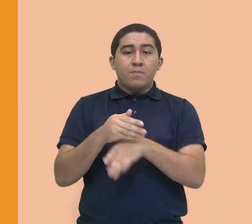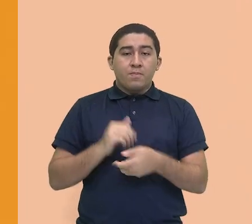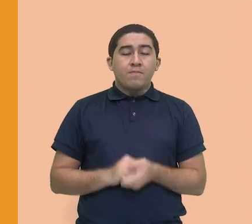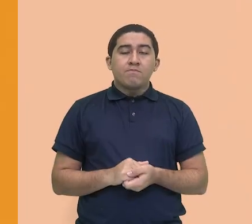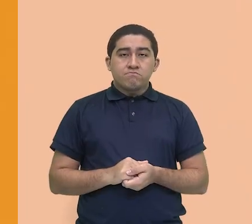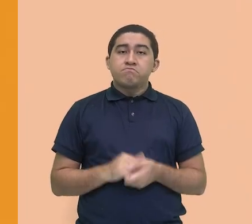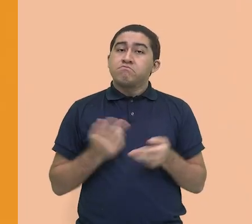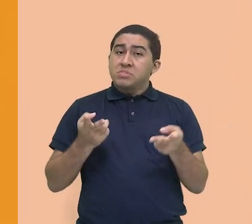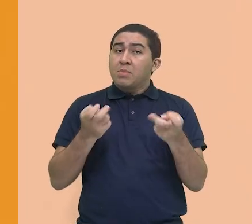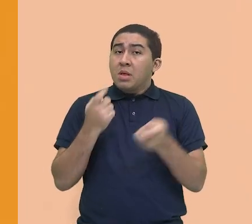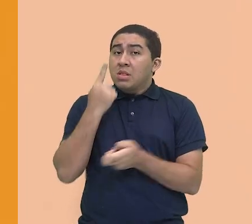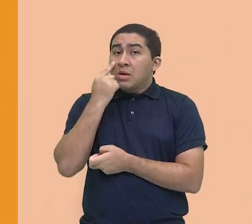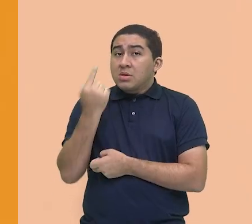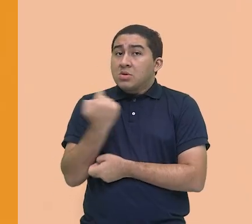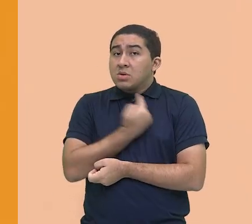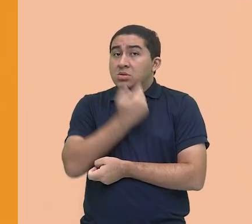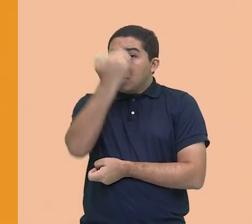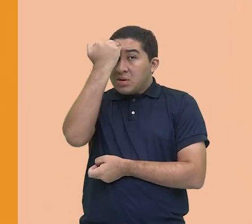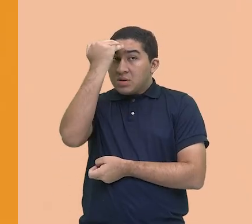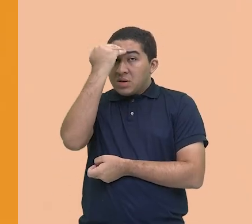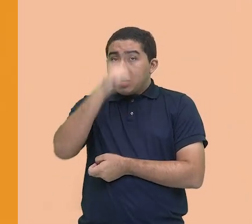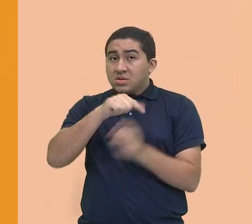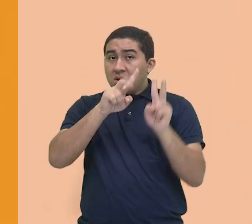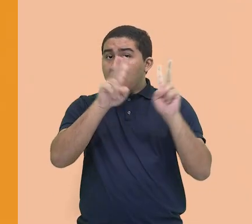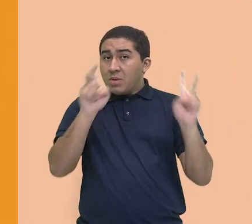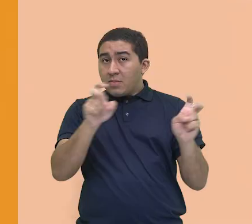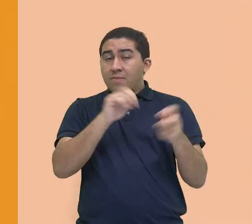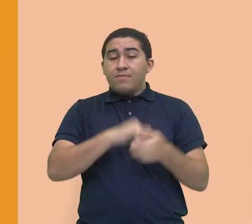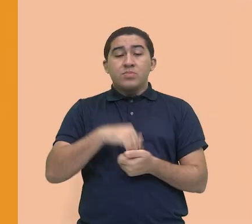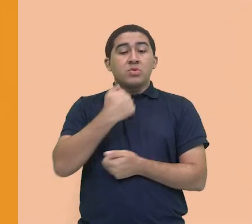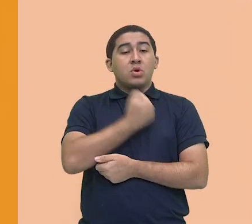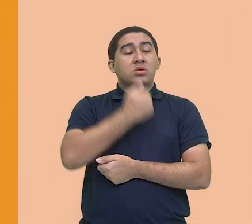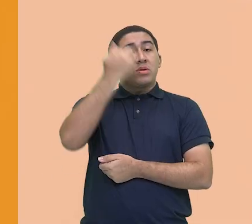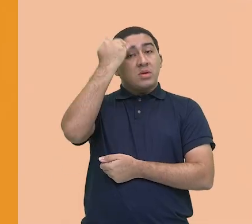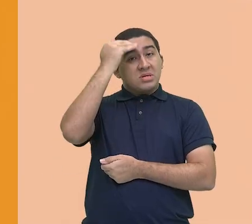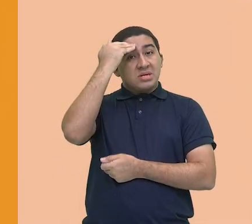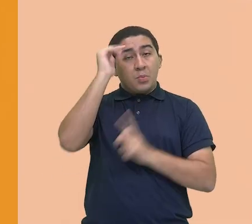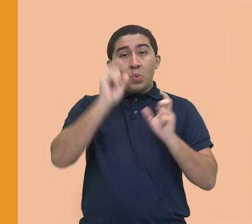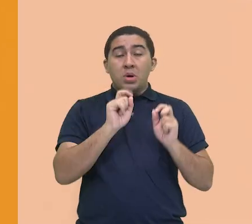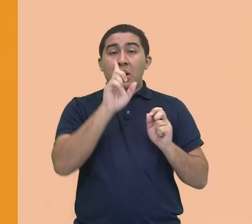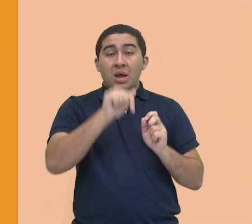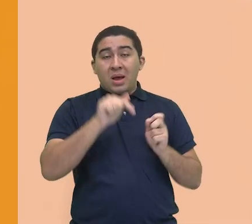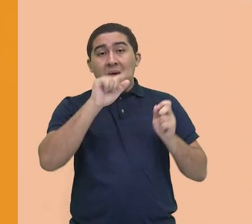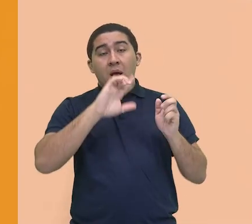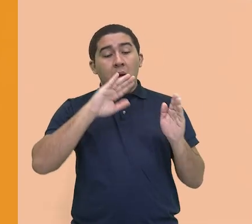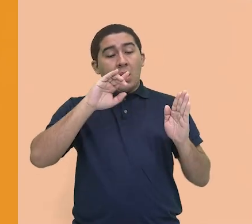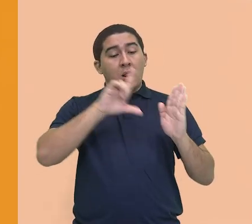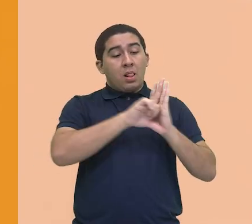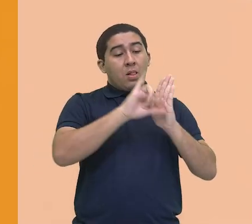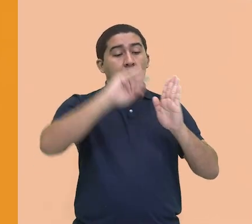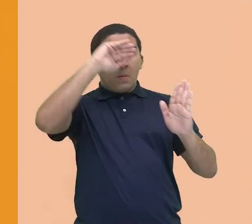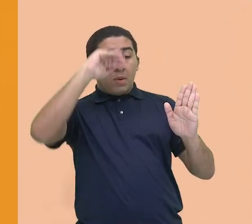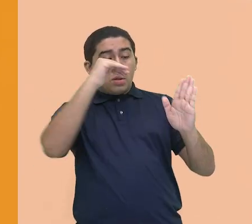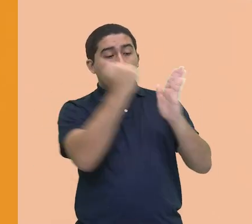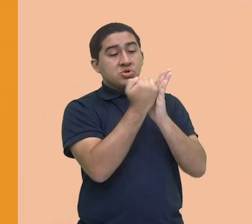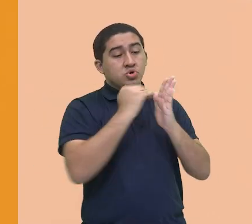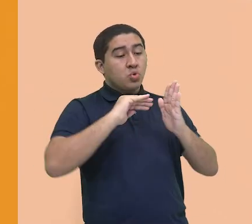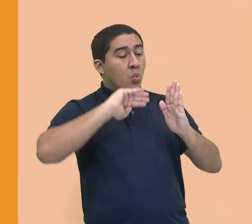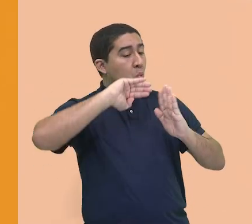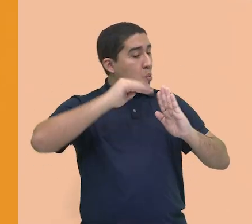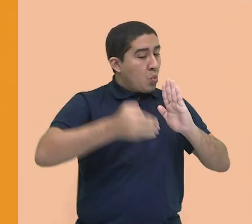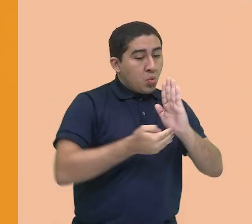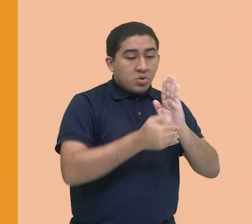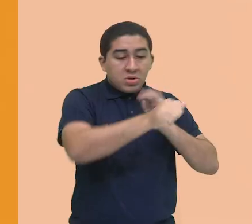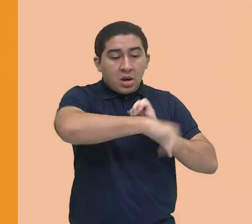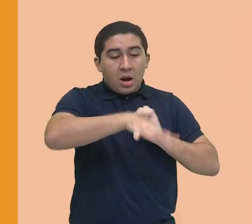que é interessante a gente entender isso daí? Nós entendemos o que é Estado de Direito e nós entendemos o que é